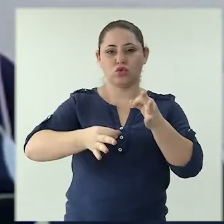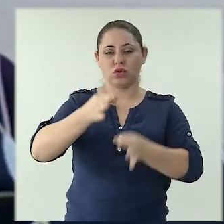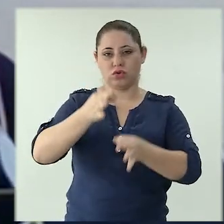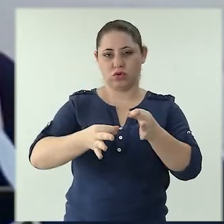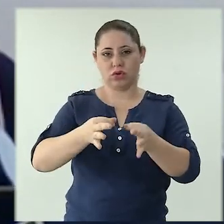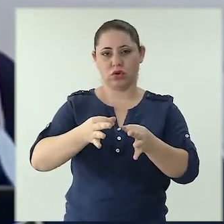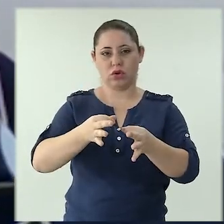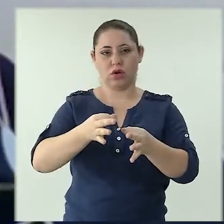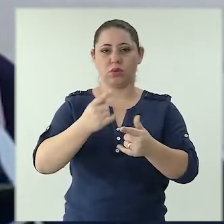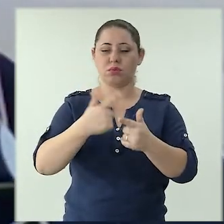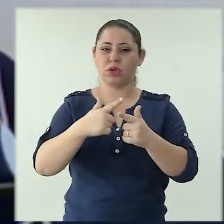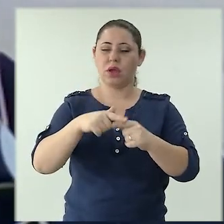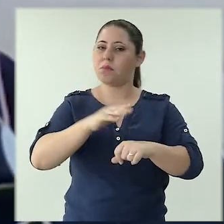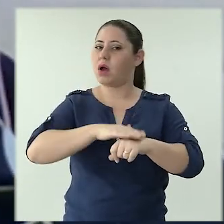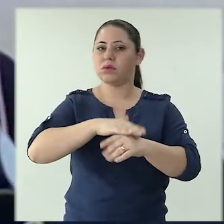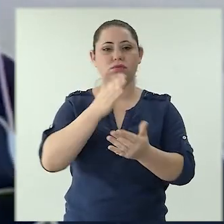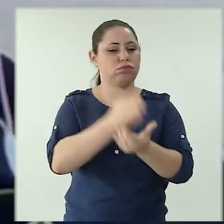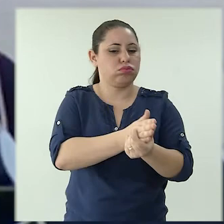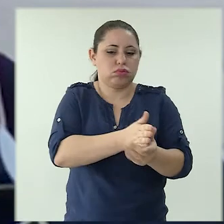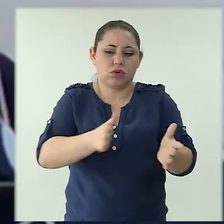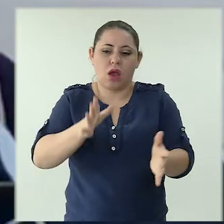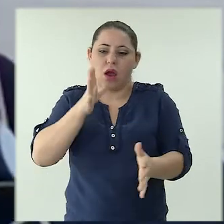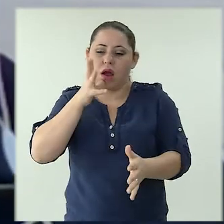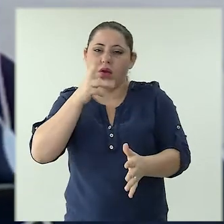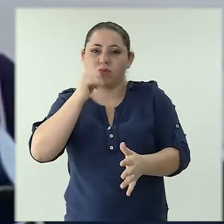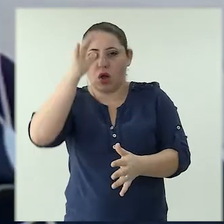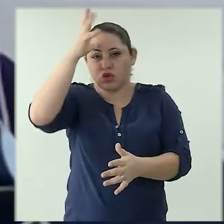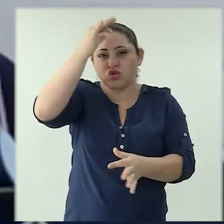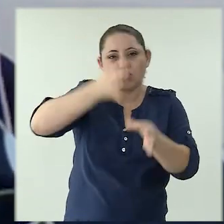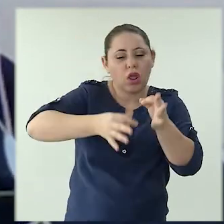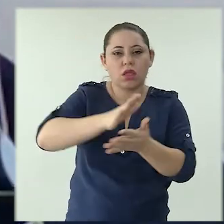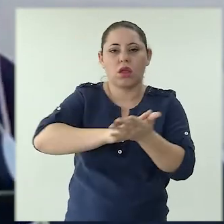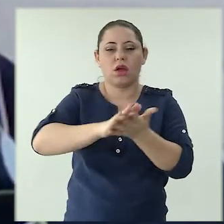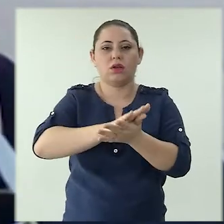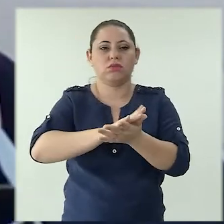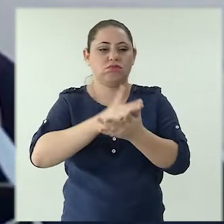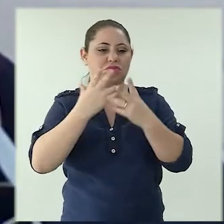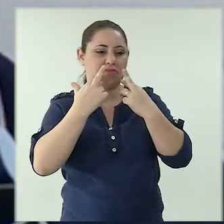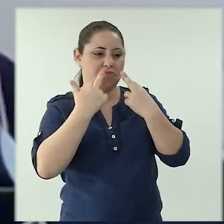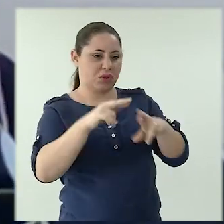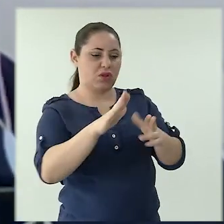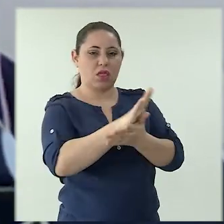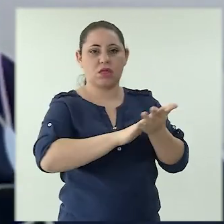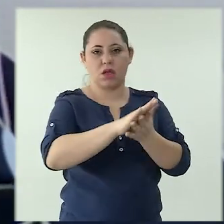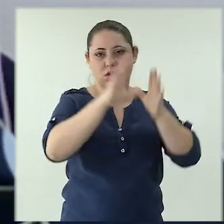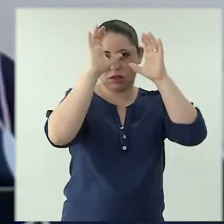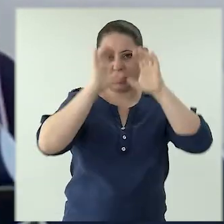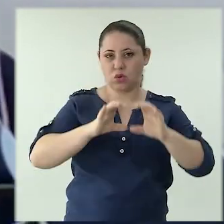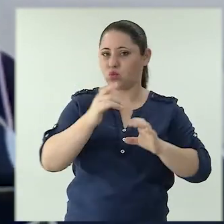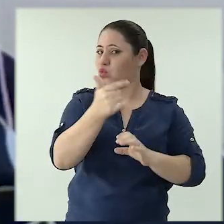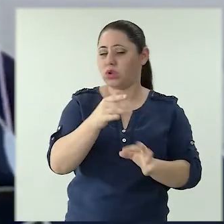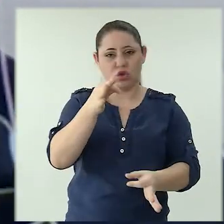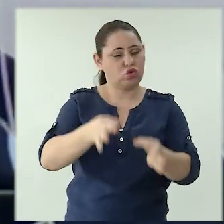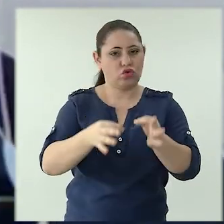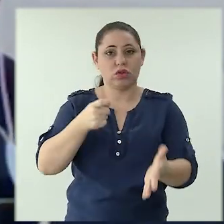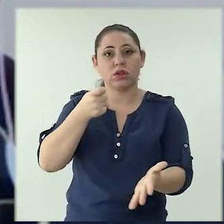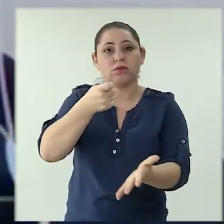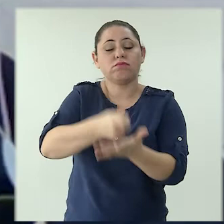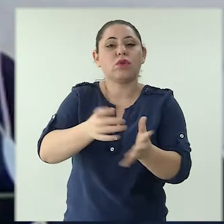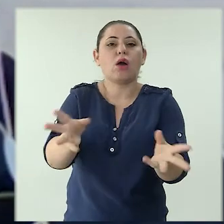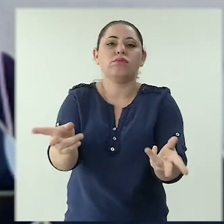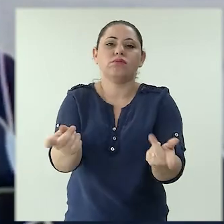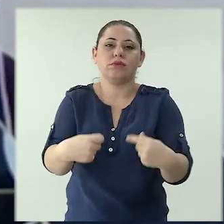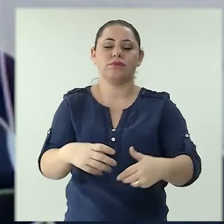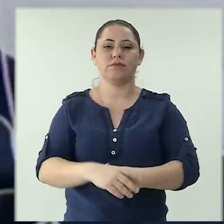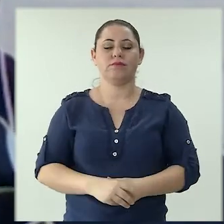de processos, e não estão tendo respostas. E se você não dá resposta ao cidadão, eu acredito que a gente não tenha uma justiça